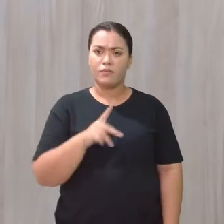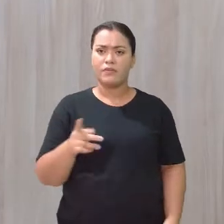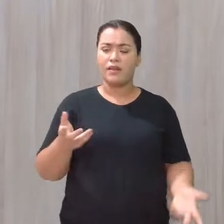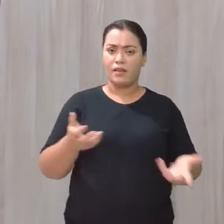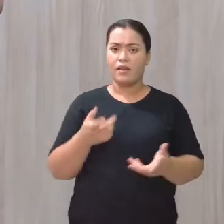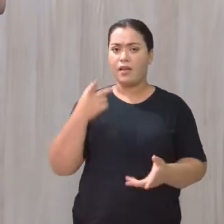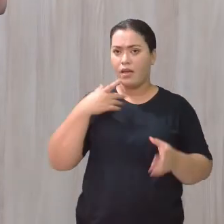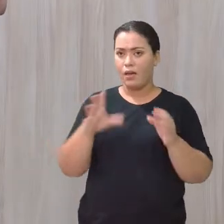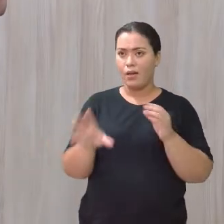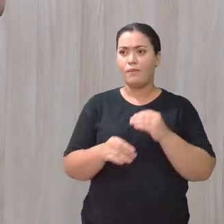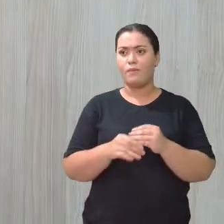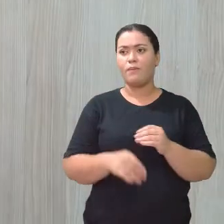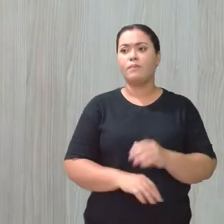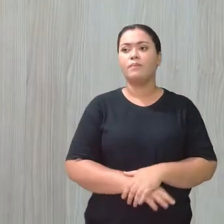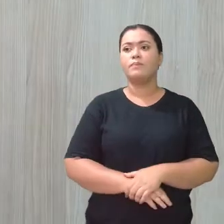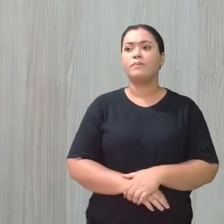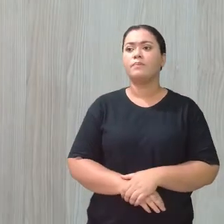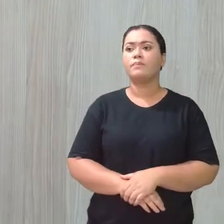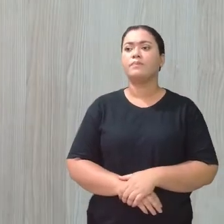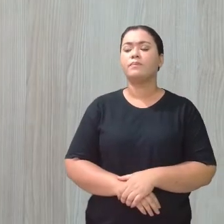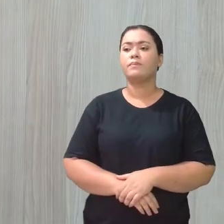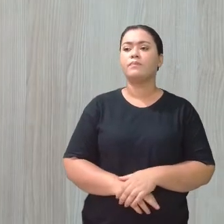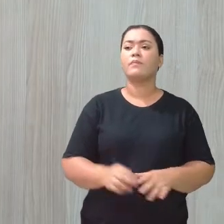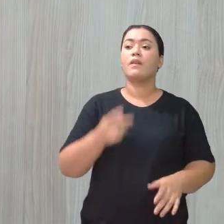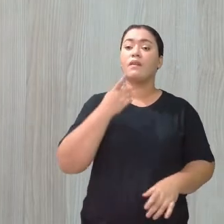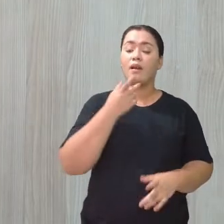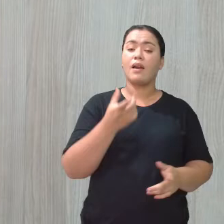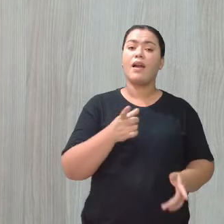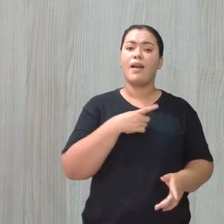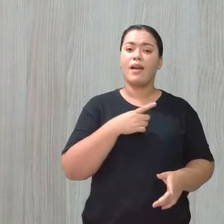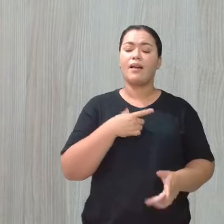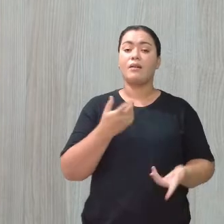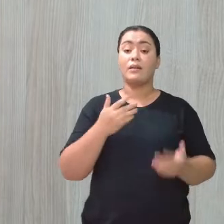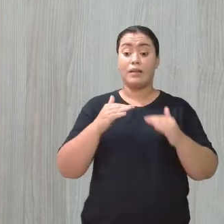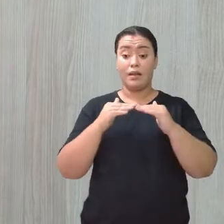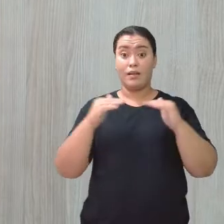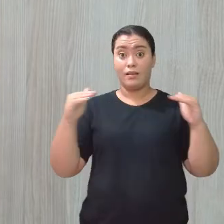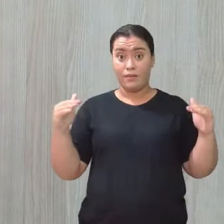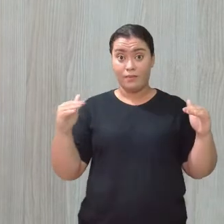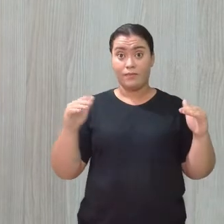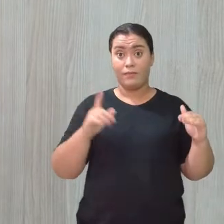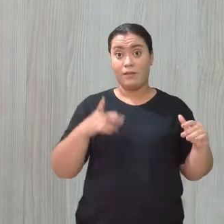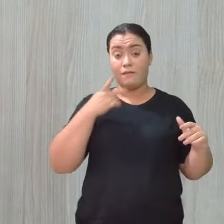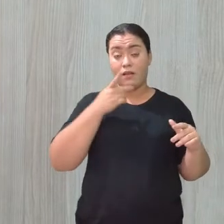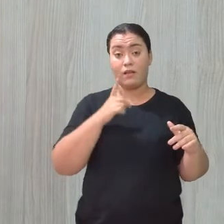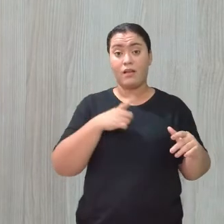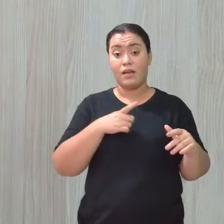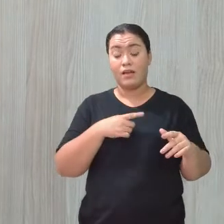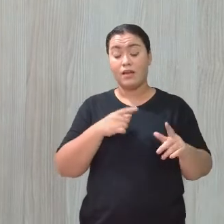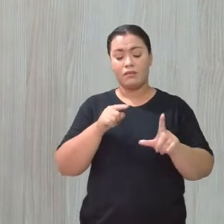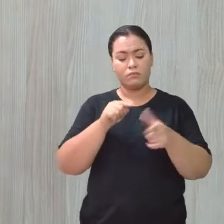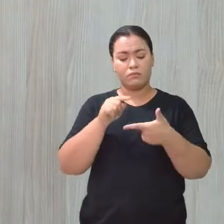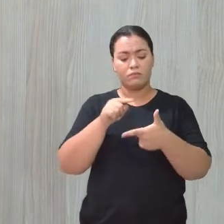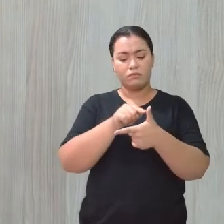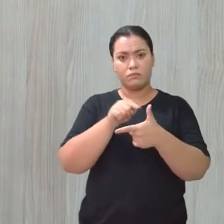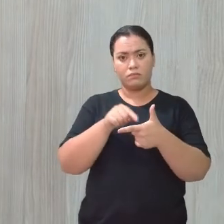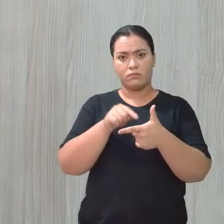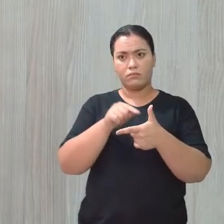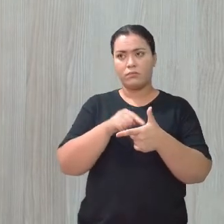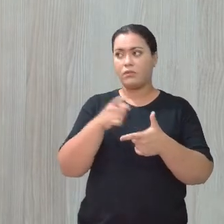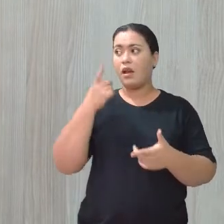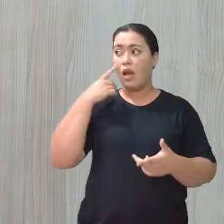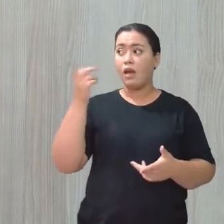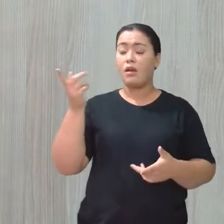alguma coisa? Essa questão, né, do alinhamento. Então, quando diz que ela forma um ângulo reto, né, eu vou utilizar aqui